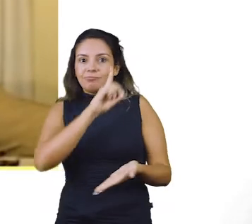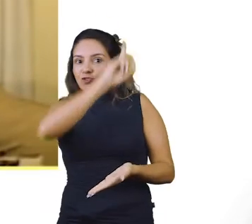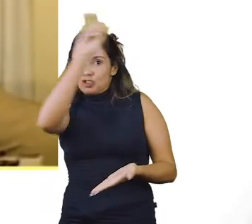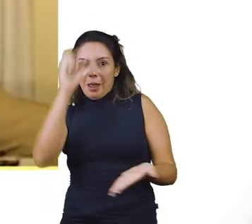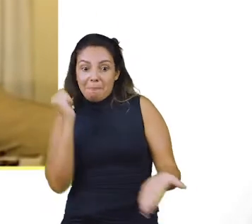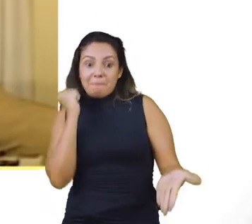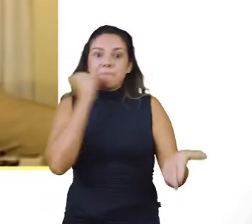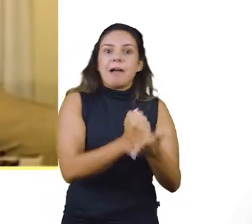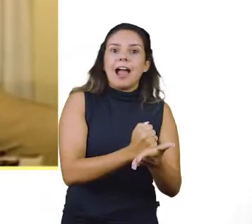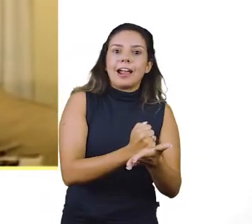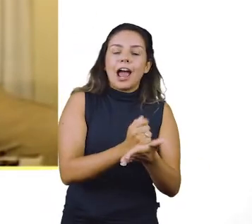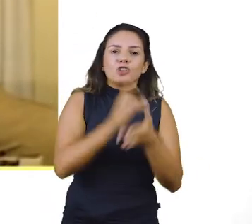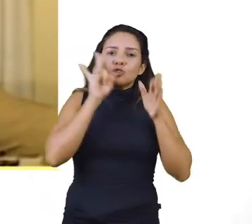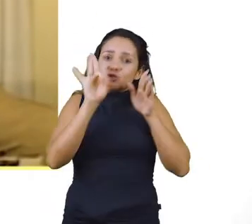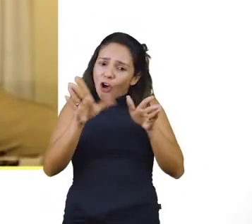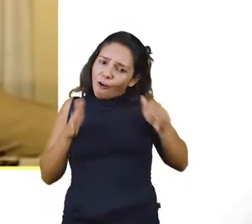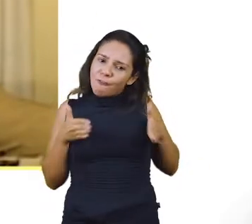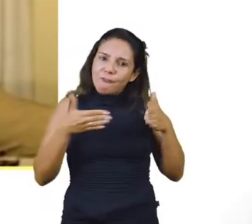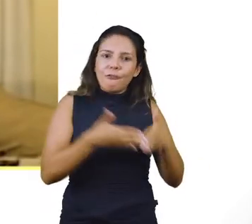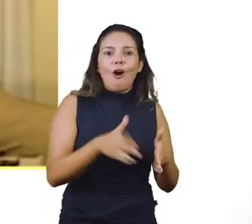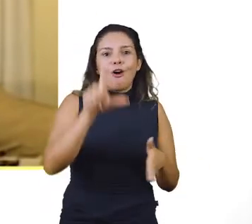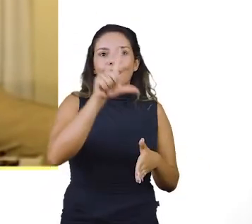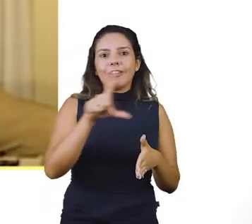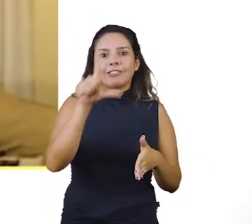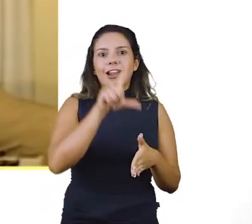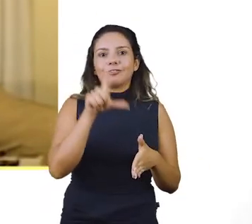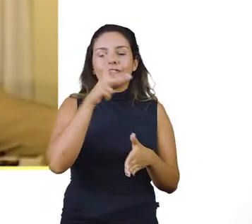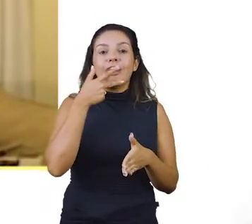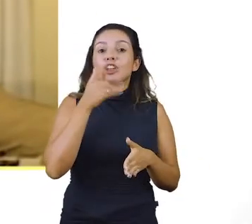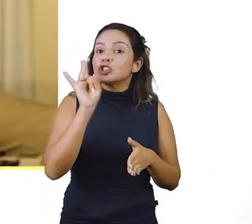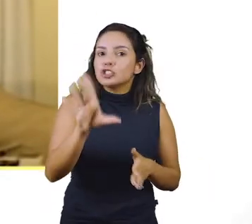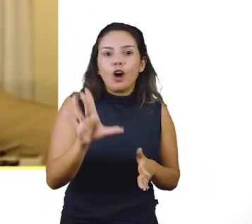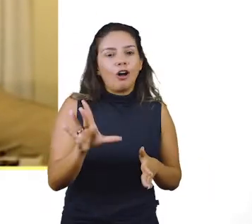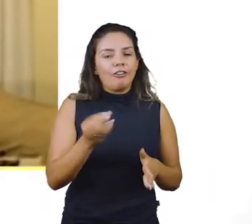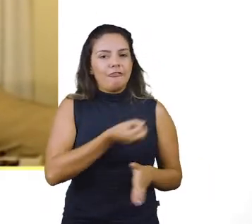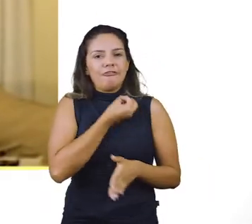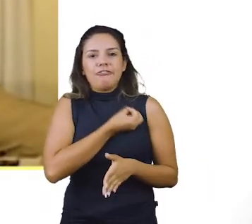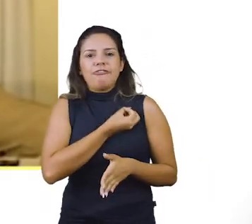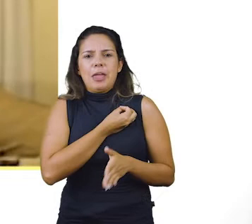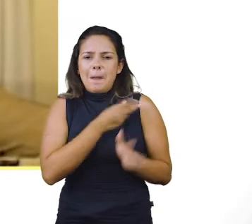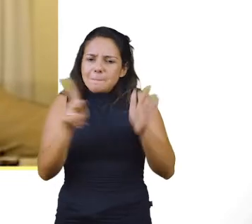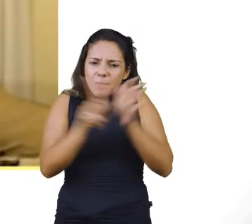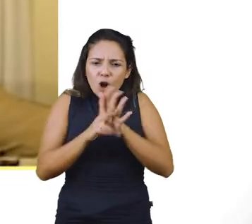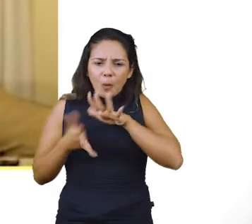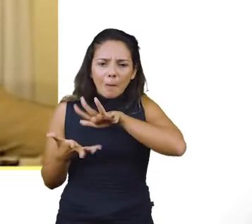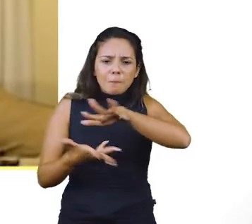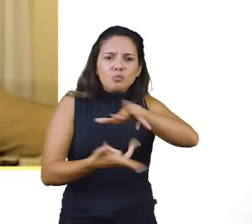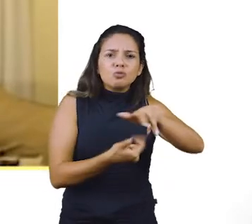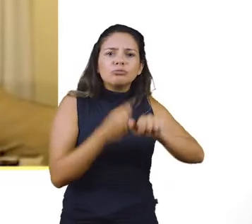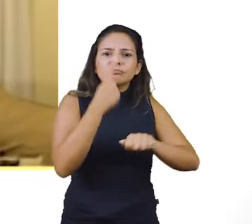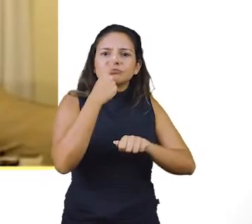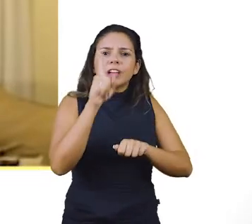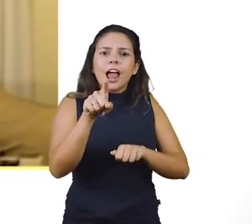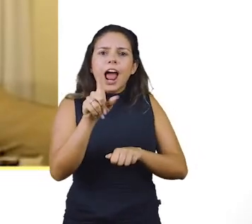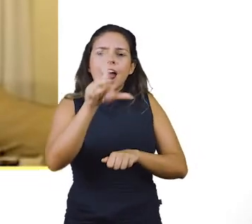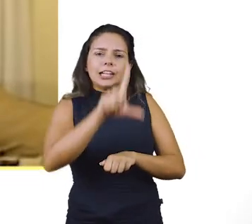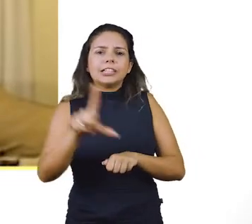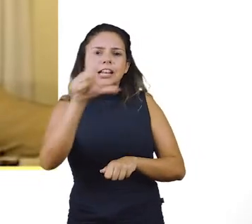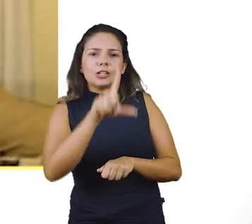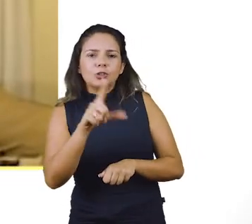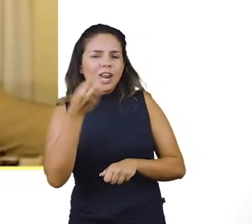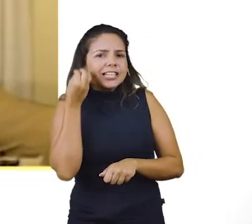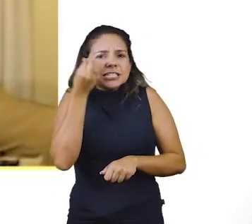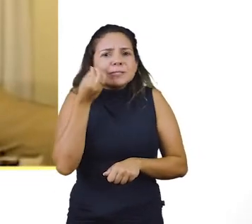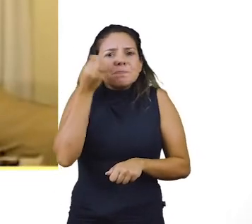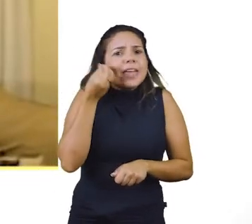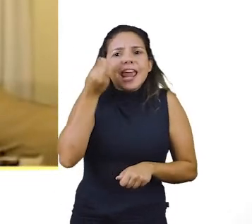essa oportunidade de estar com livros, de vivenciar toda essa experiência literária